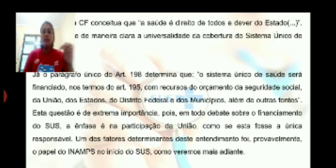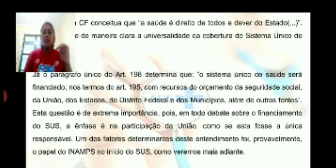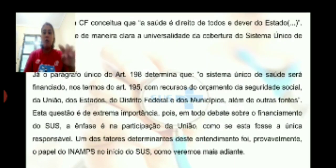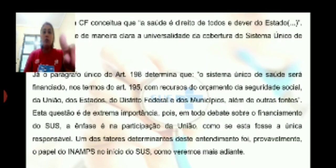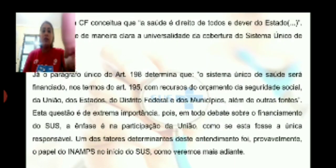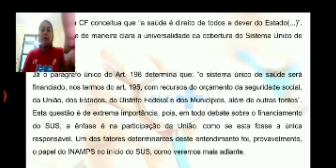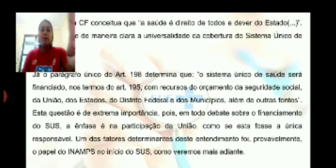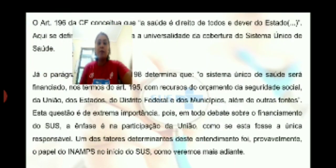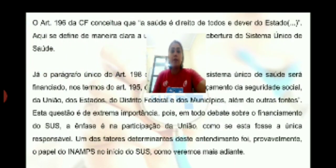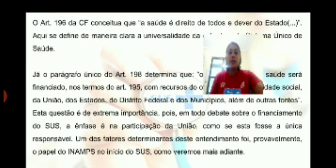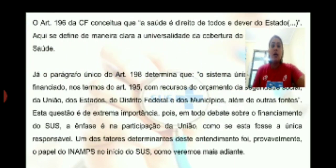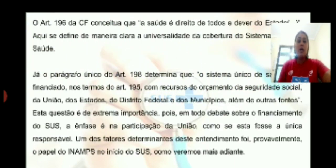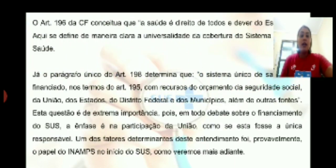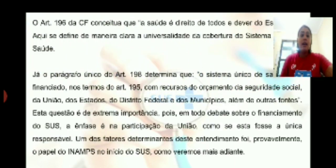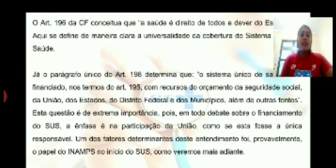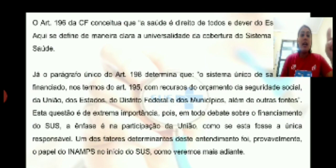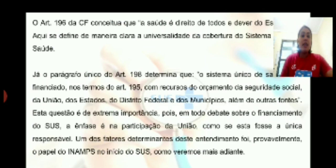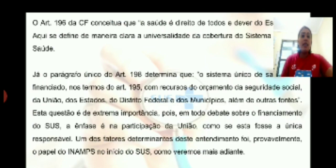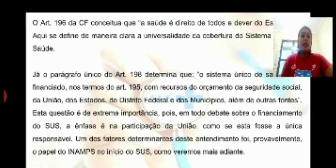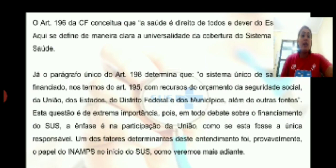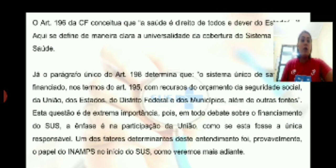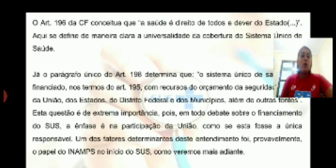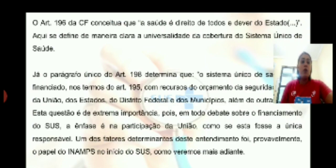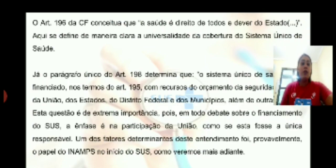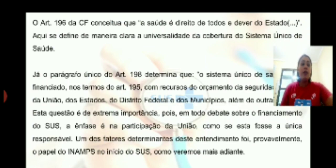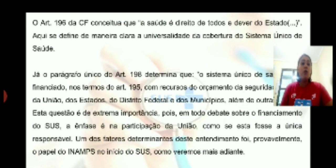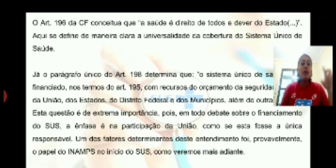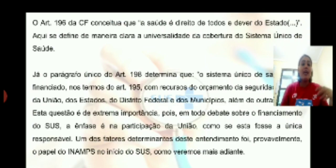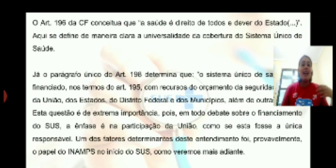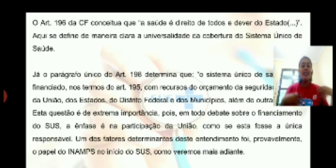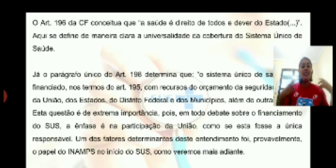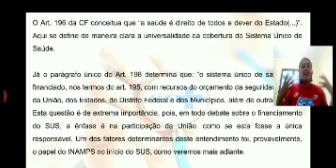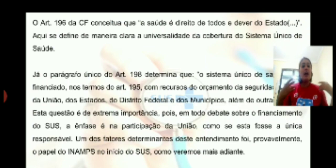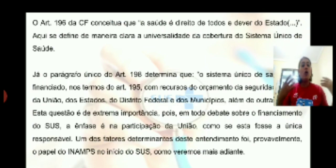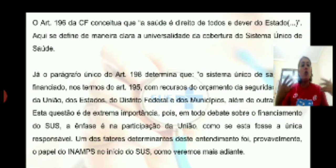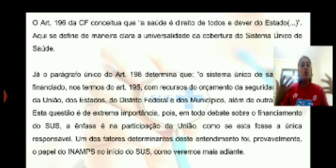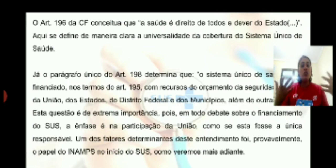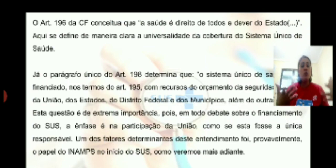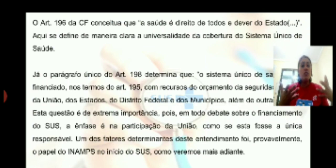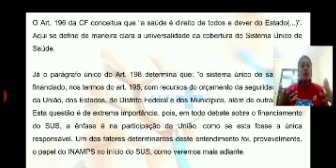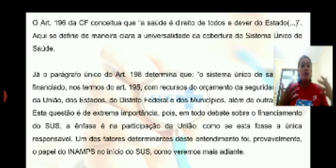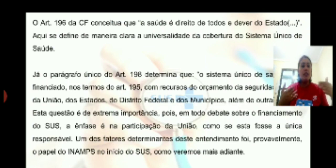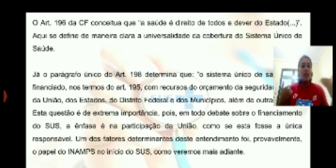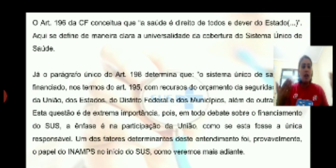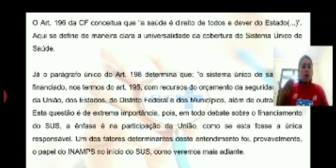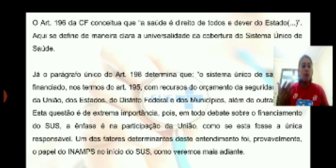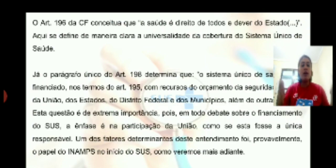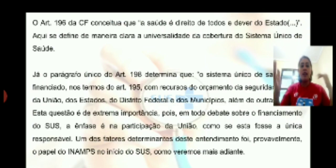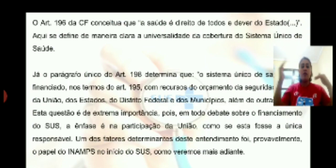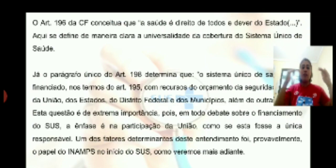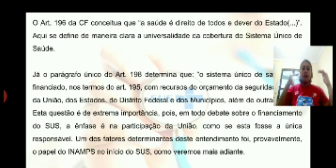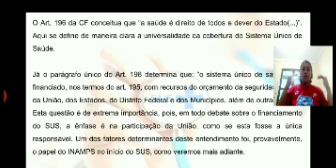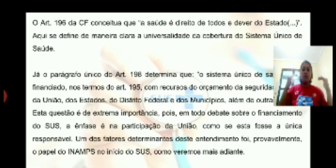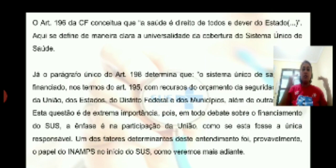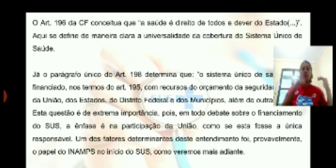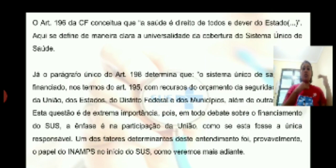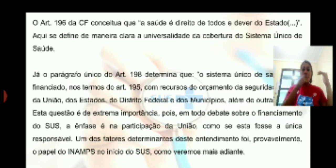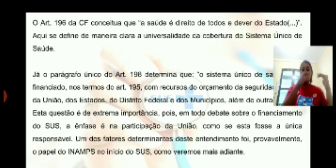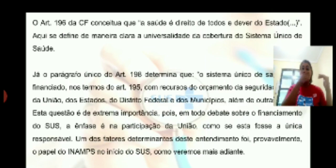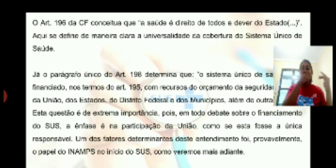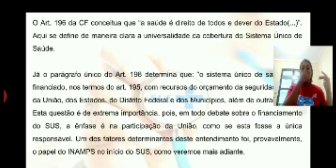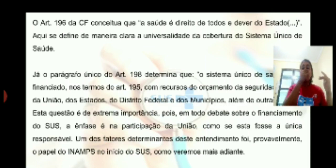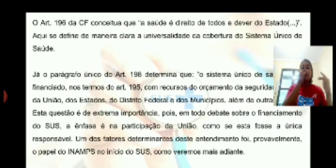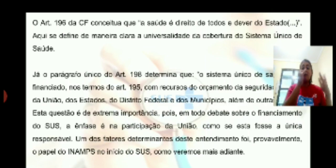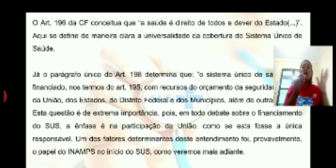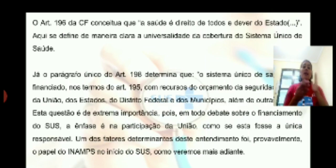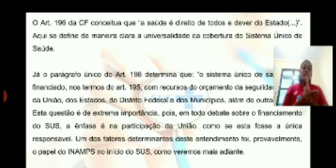à saúde. E aí, o que é que na Constituição Federal, que aí eu falei a vocês que a